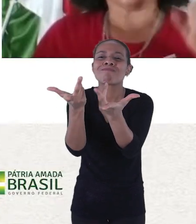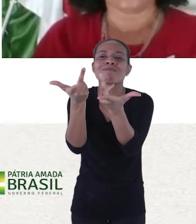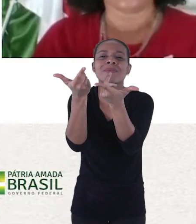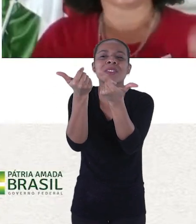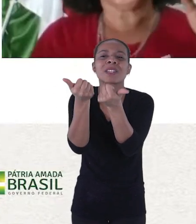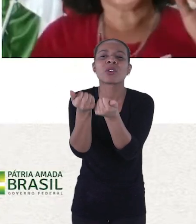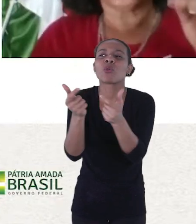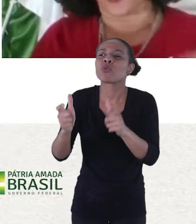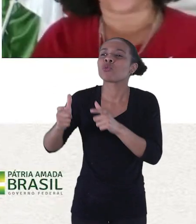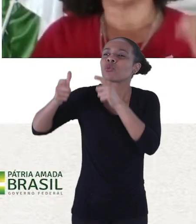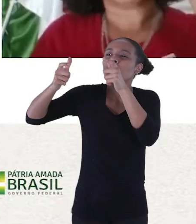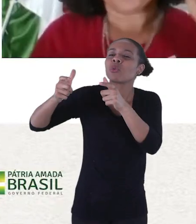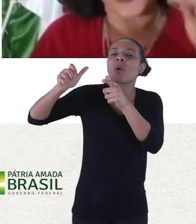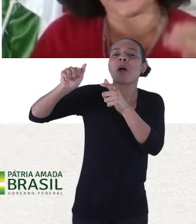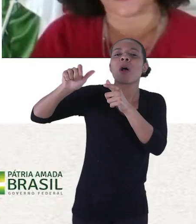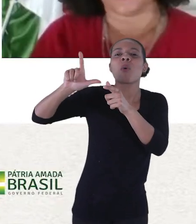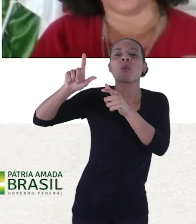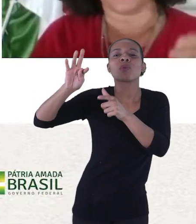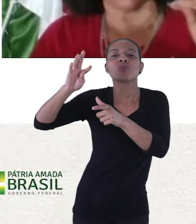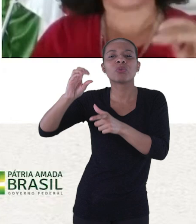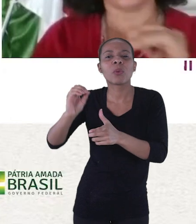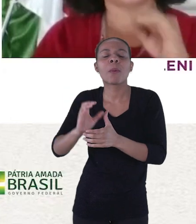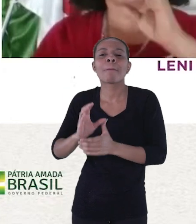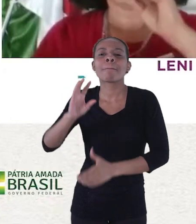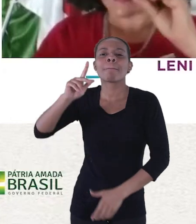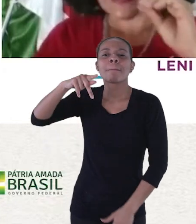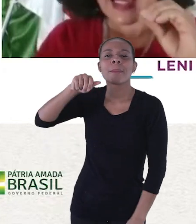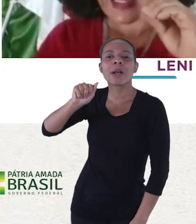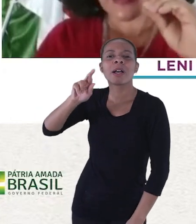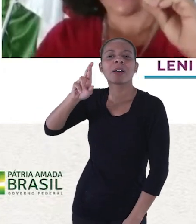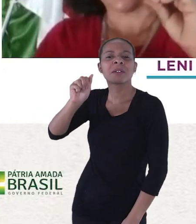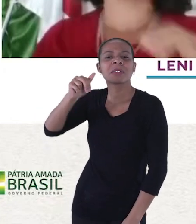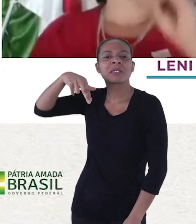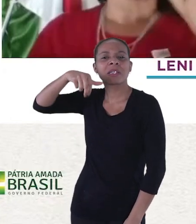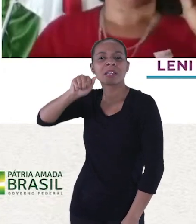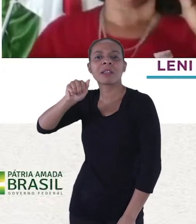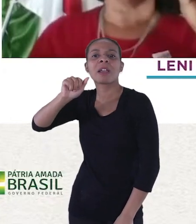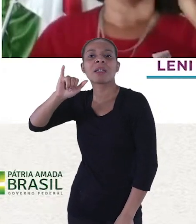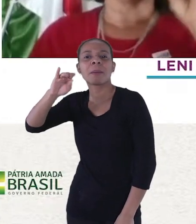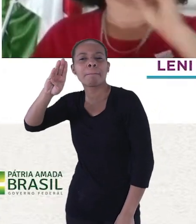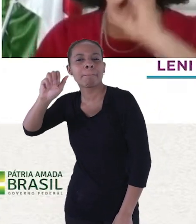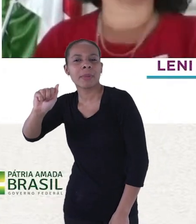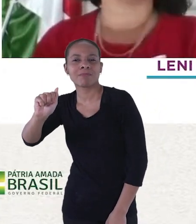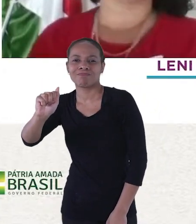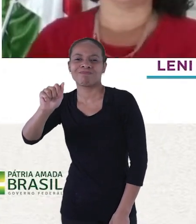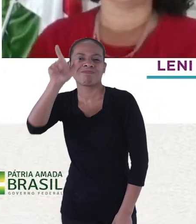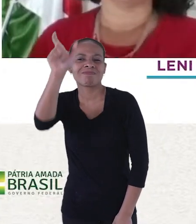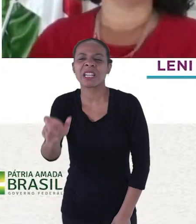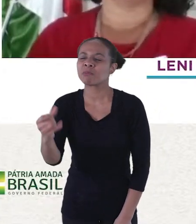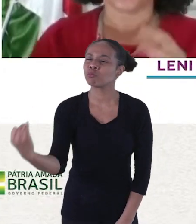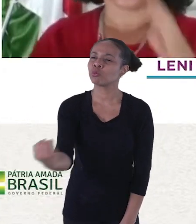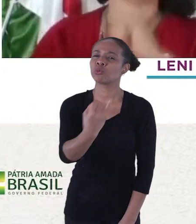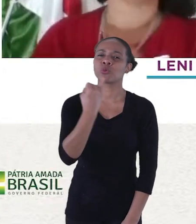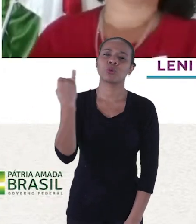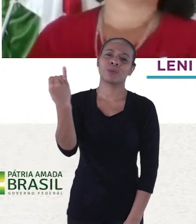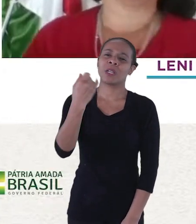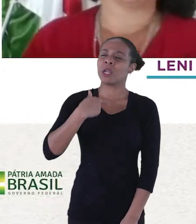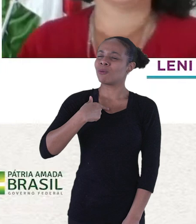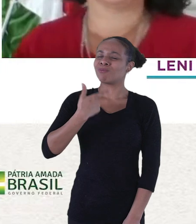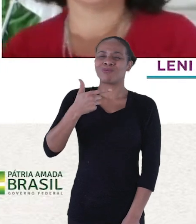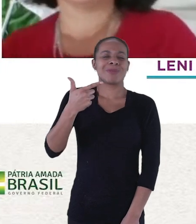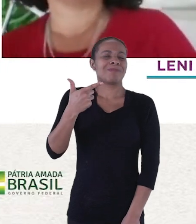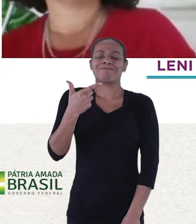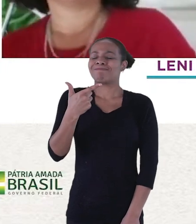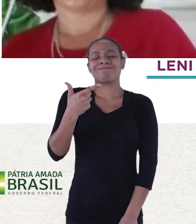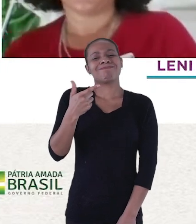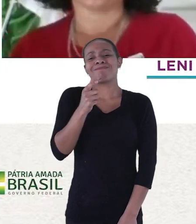A pérola negra do Alto Paranaíba. Eu não tenho nada singular como Carolina. Deixo